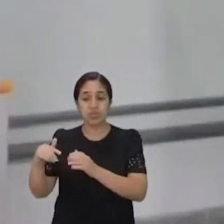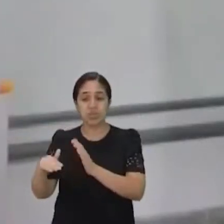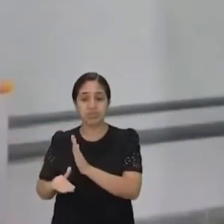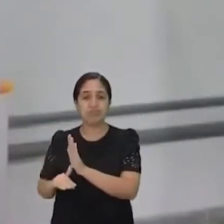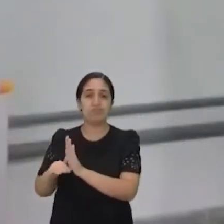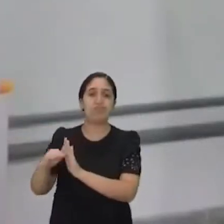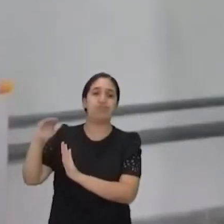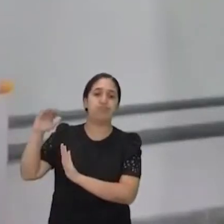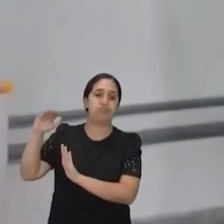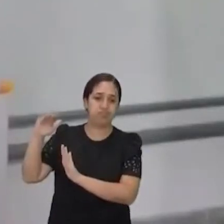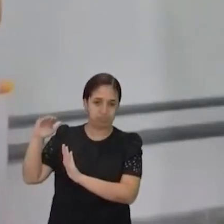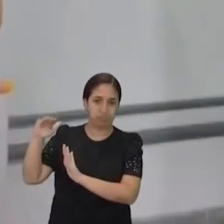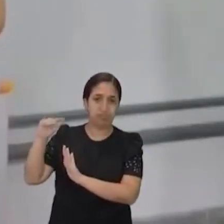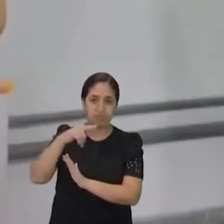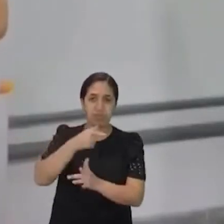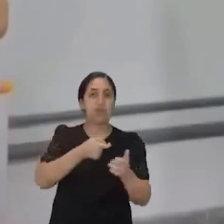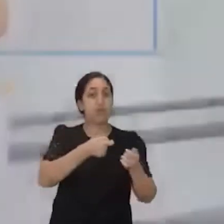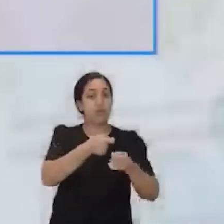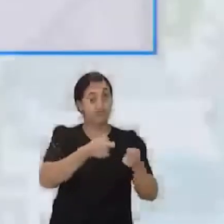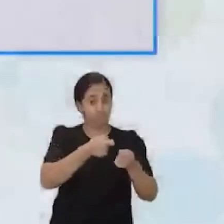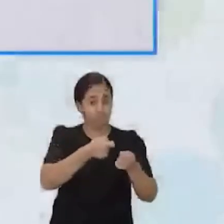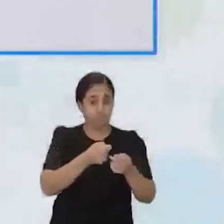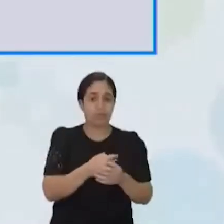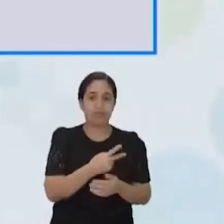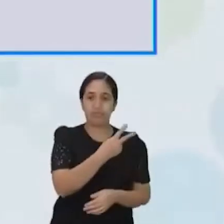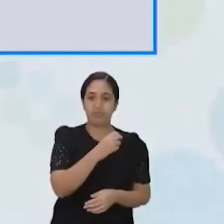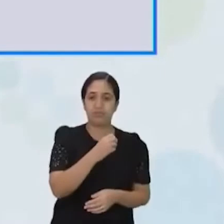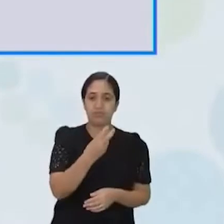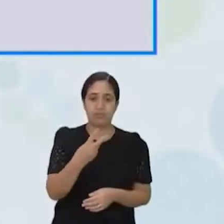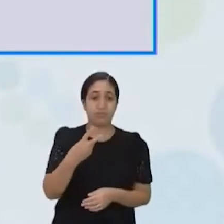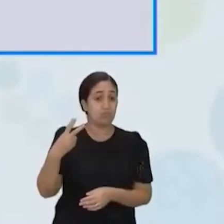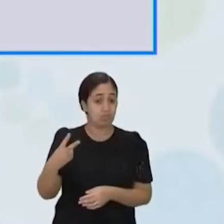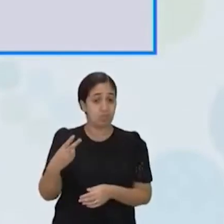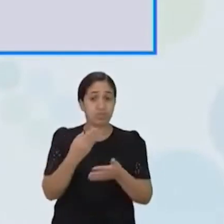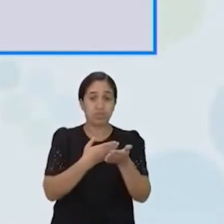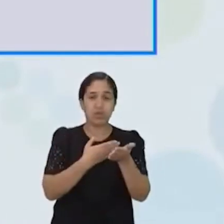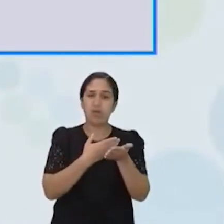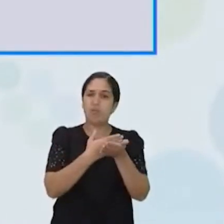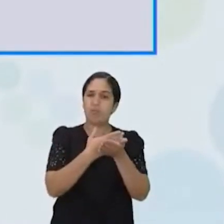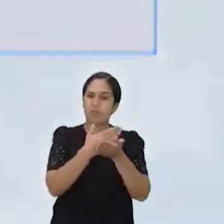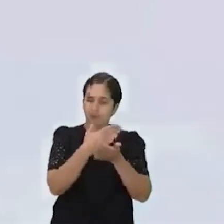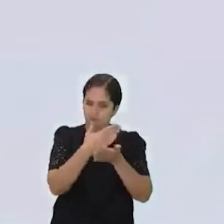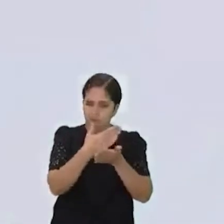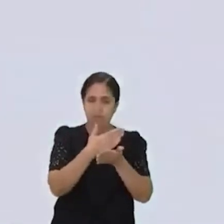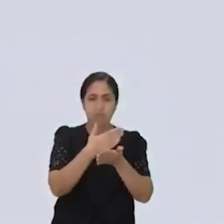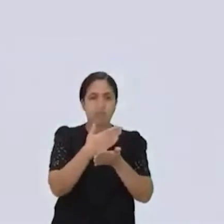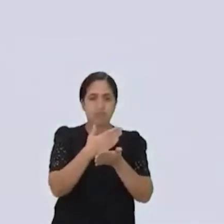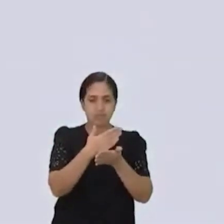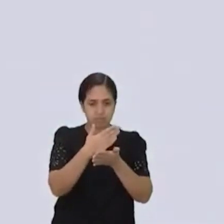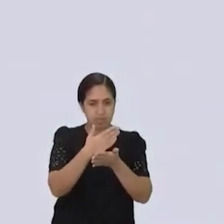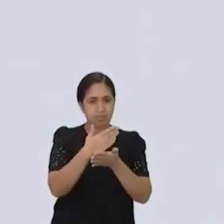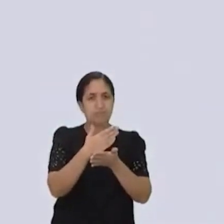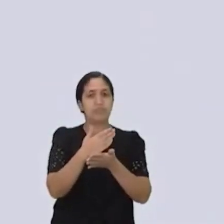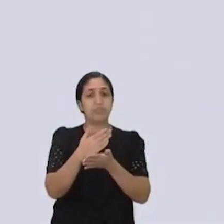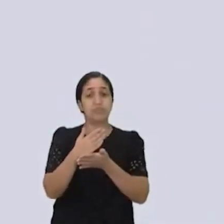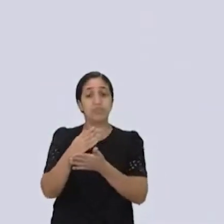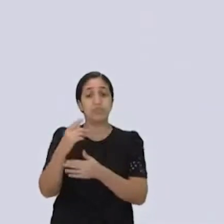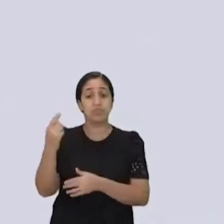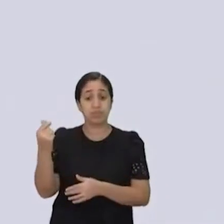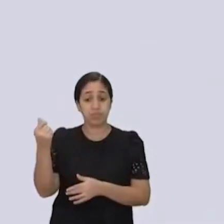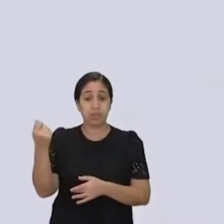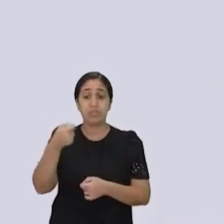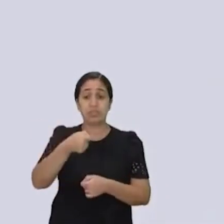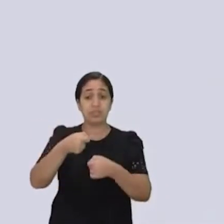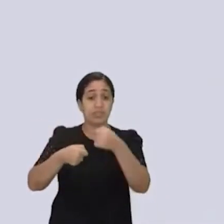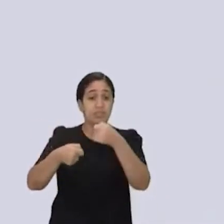essa inflação, tá certo? Então, 2022, a gente já começa com uma taxa Selic